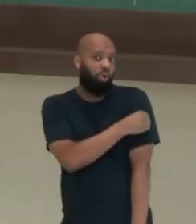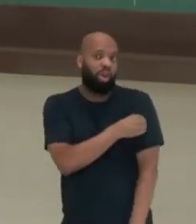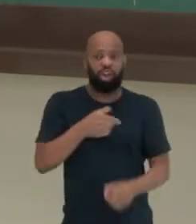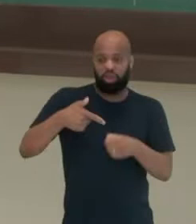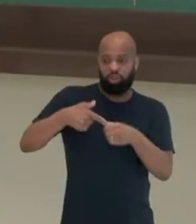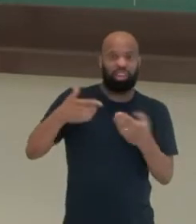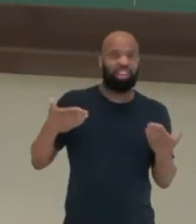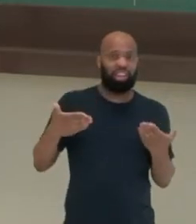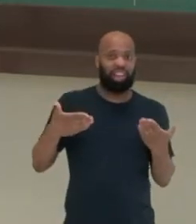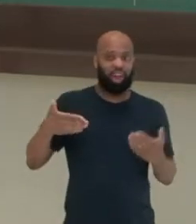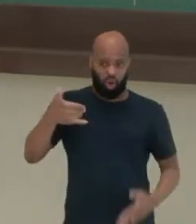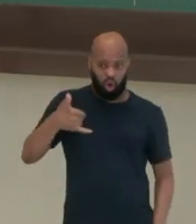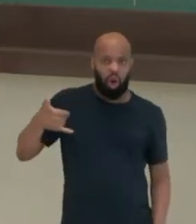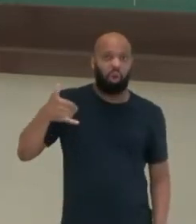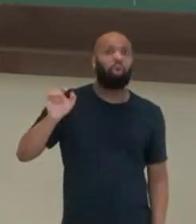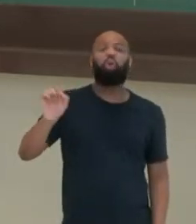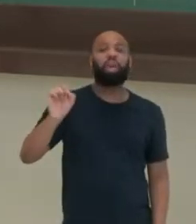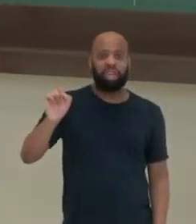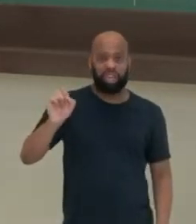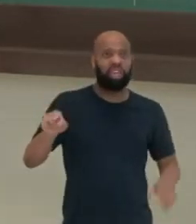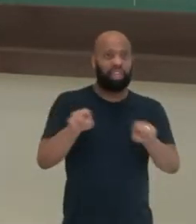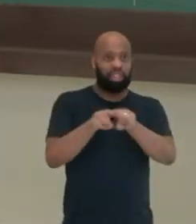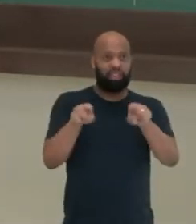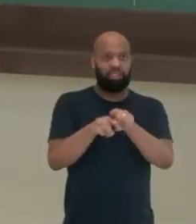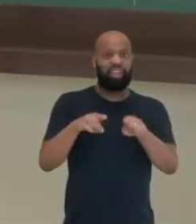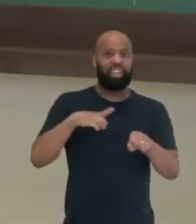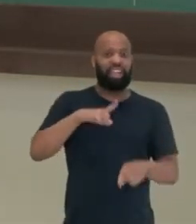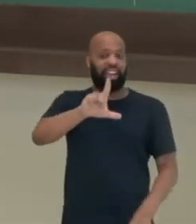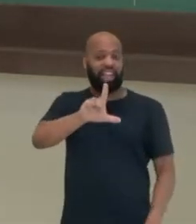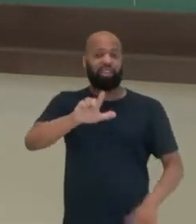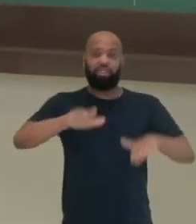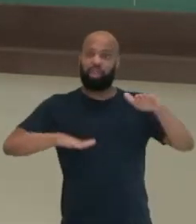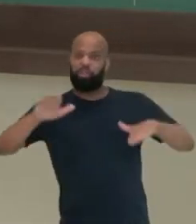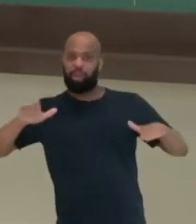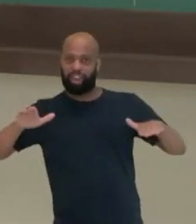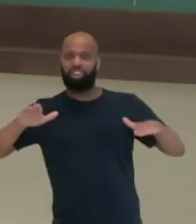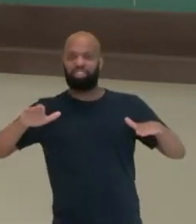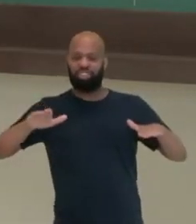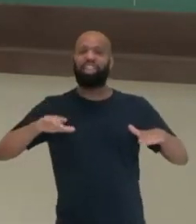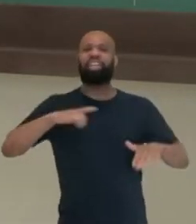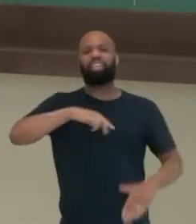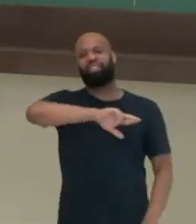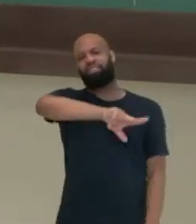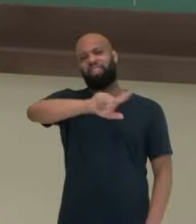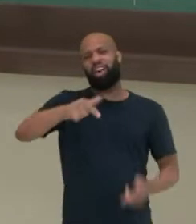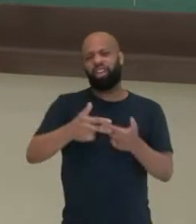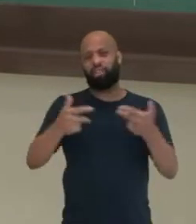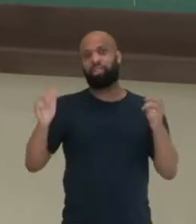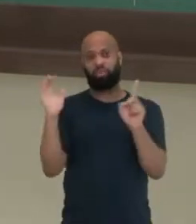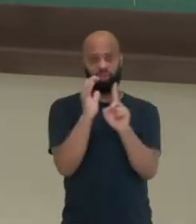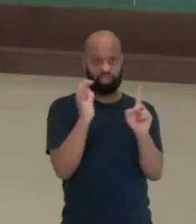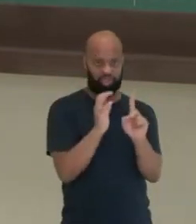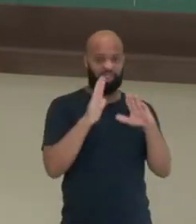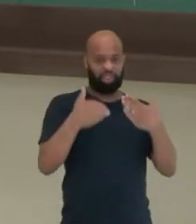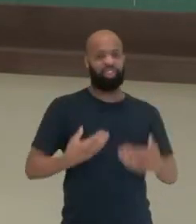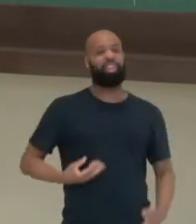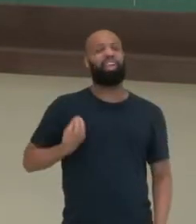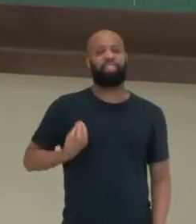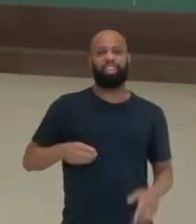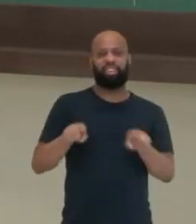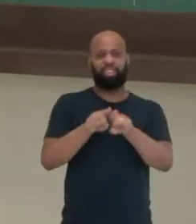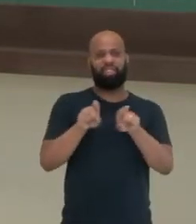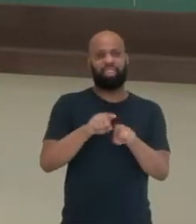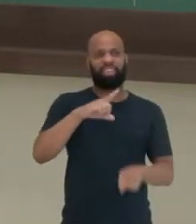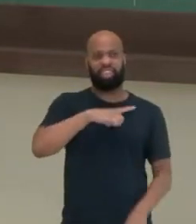gasolina, diesel, né? Do litro, né? Que varia de posto para posto, então tem muitas variáveis aqui. E na nossa vida também, né?